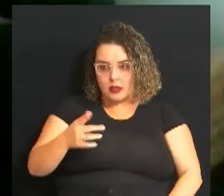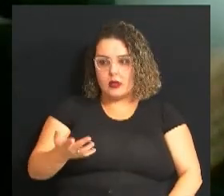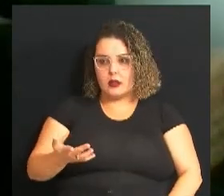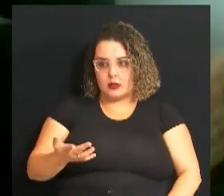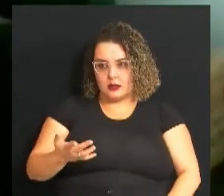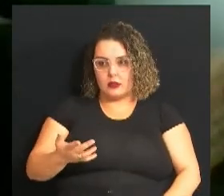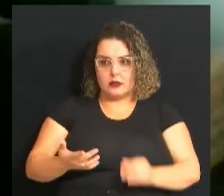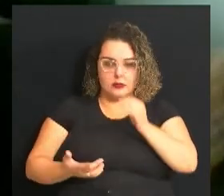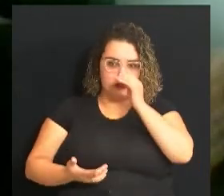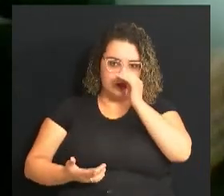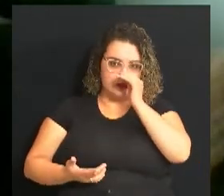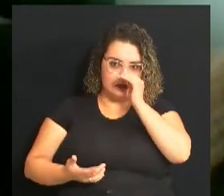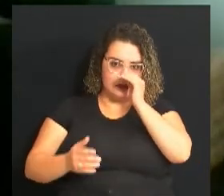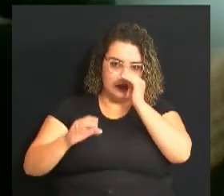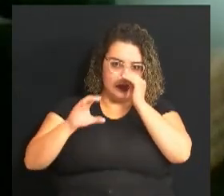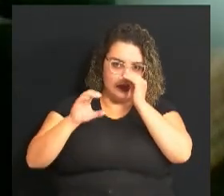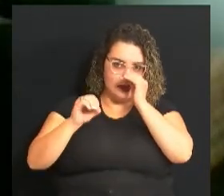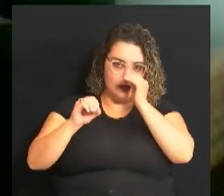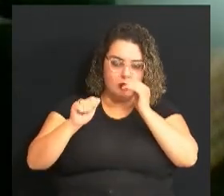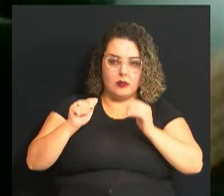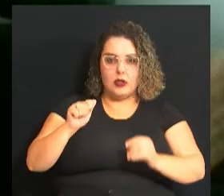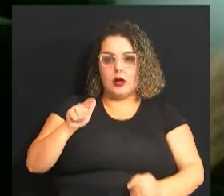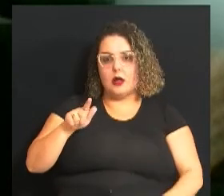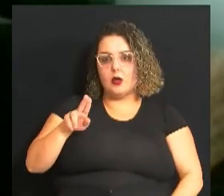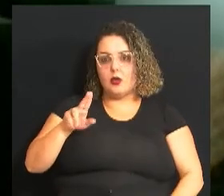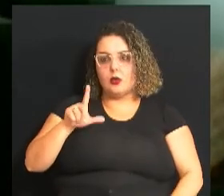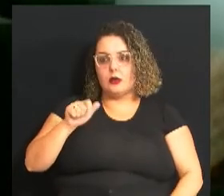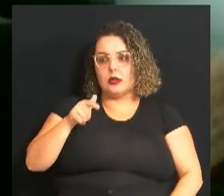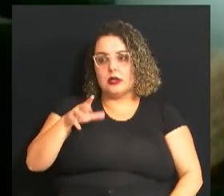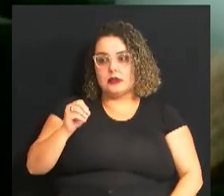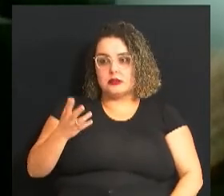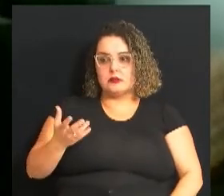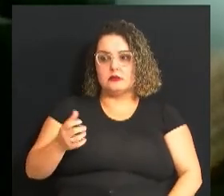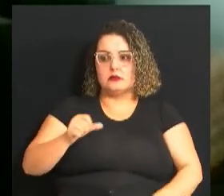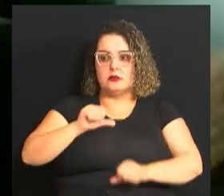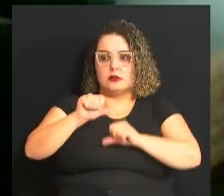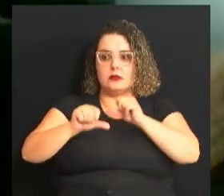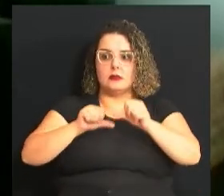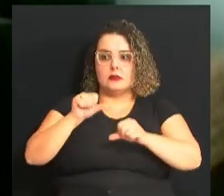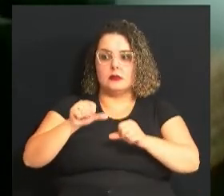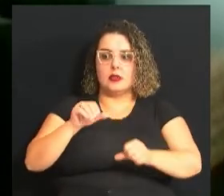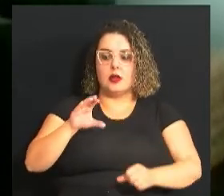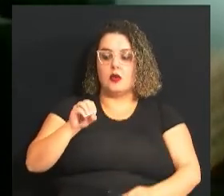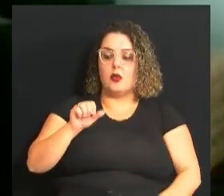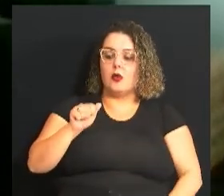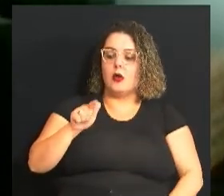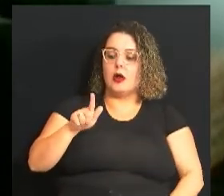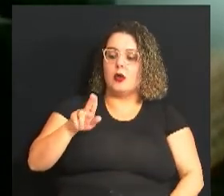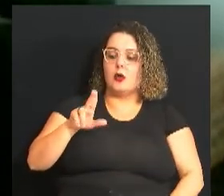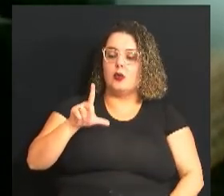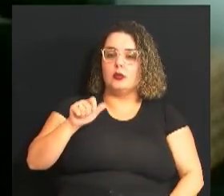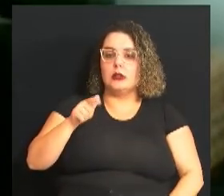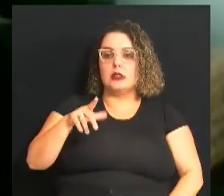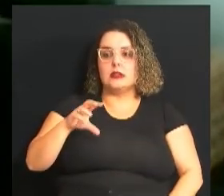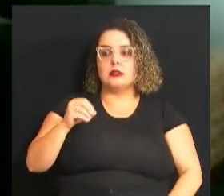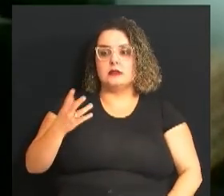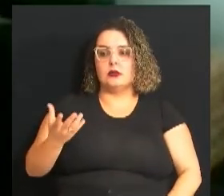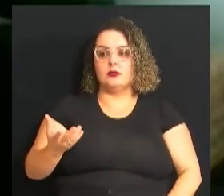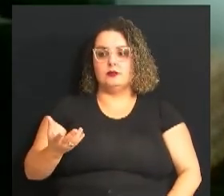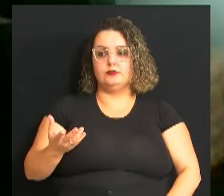de coagulação. Então, a gente começa a ver alterações na coagulação. Então, a